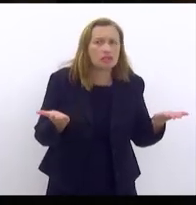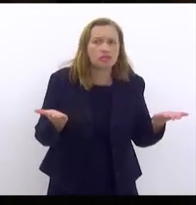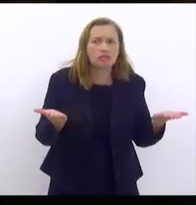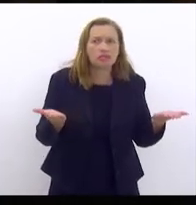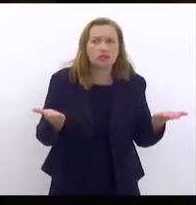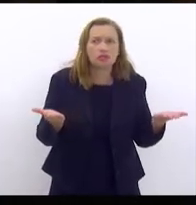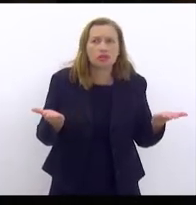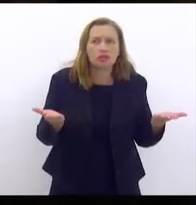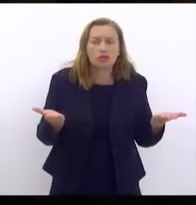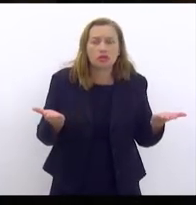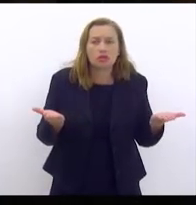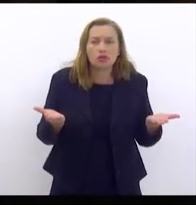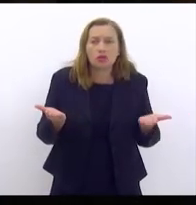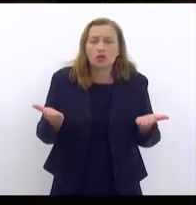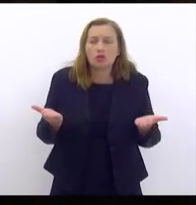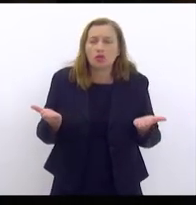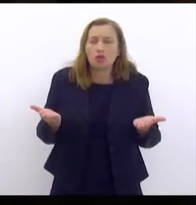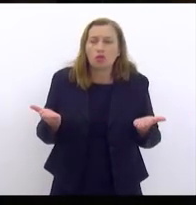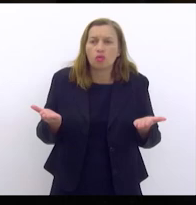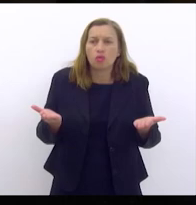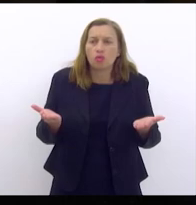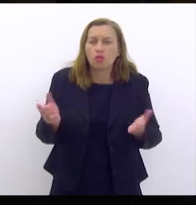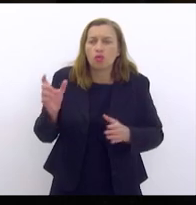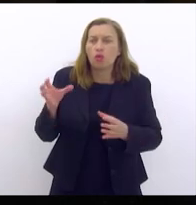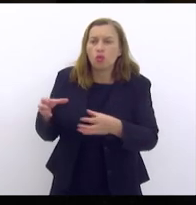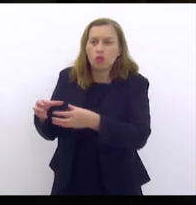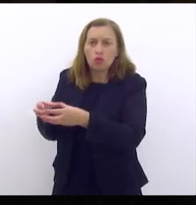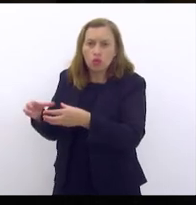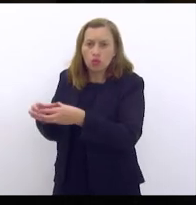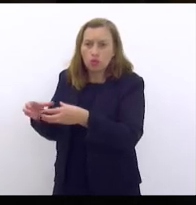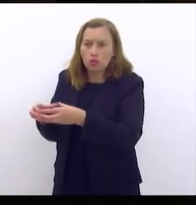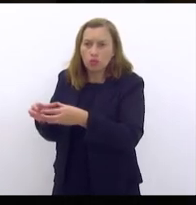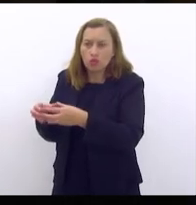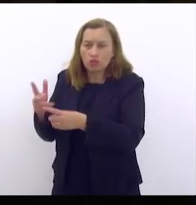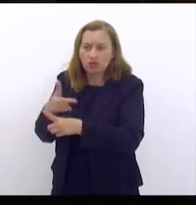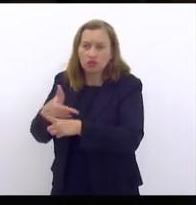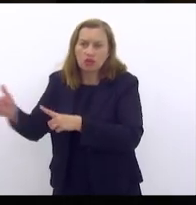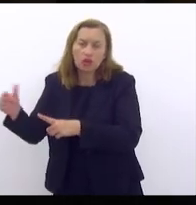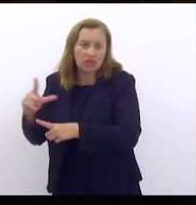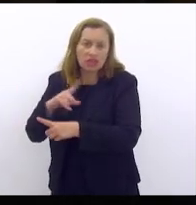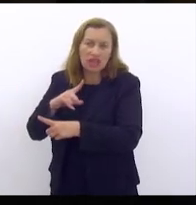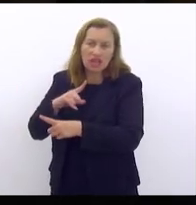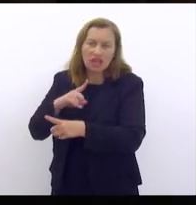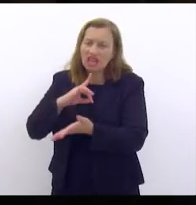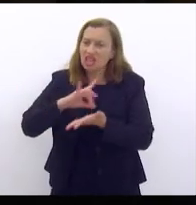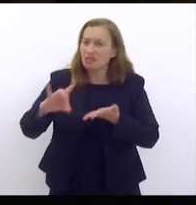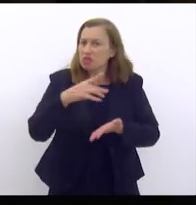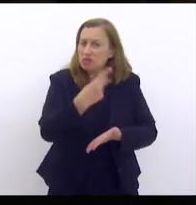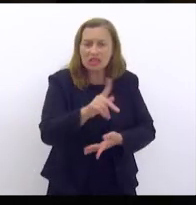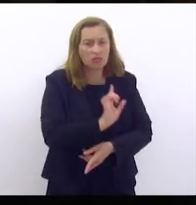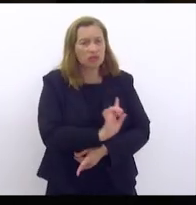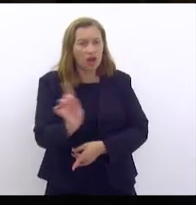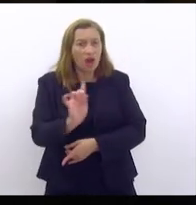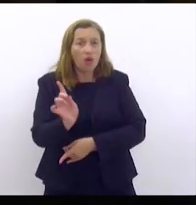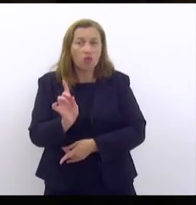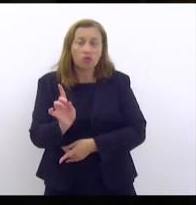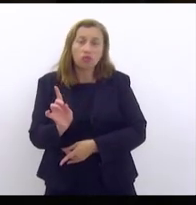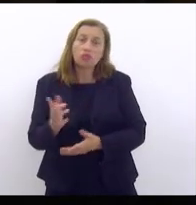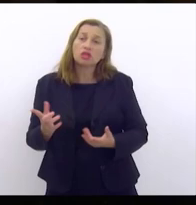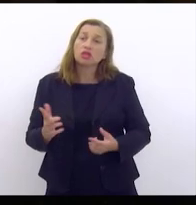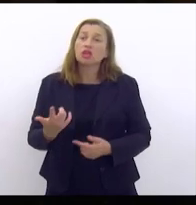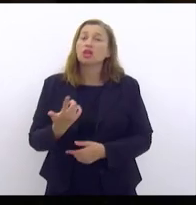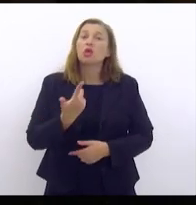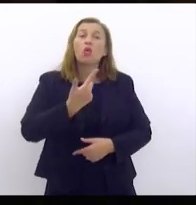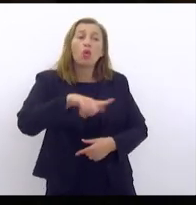o adversário vencedor não é teu inimigo. Foi um confronto momentâneo. Haverá